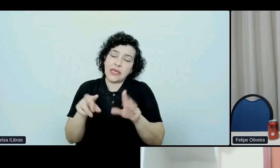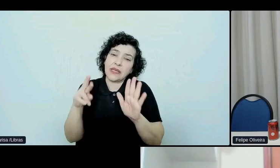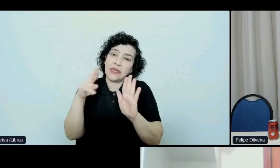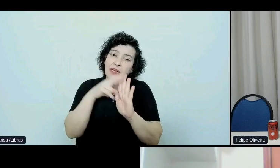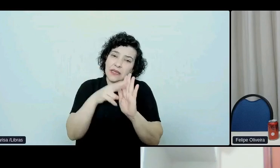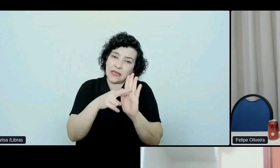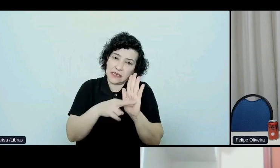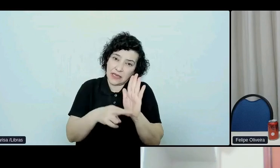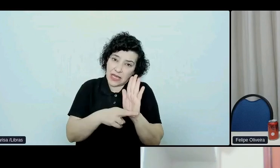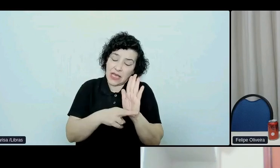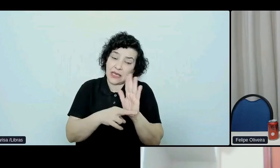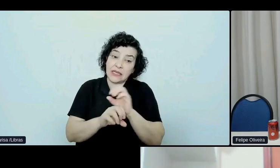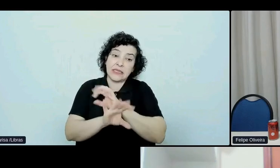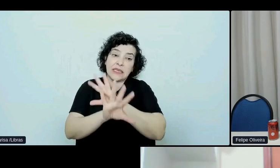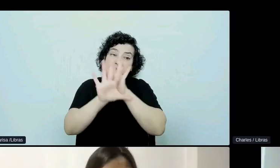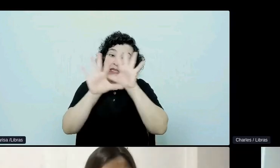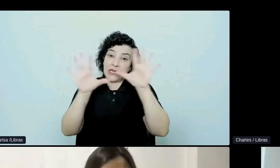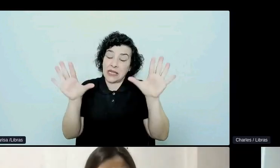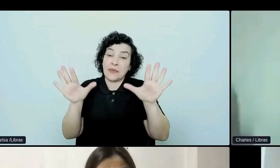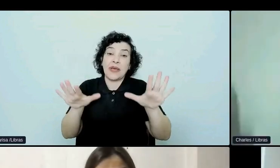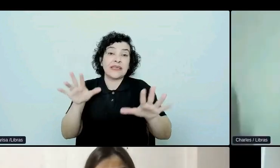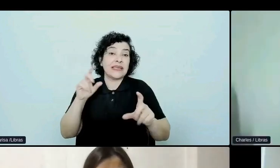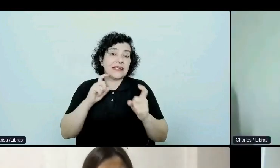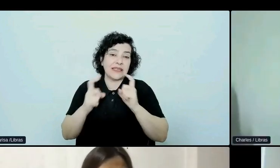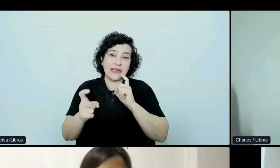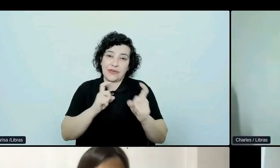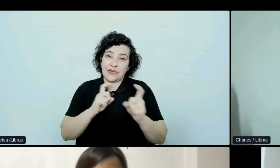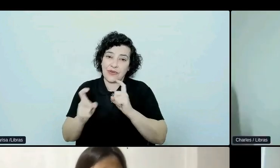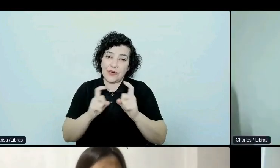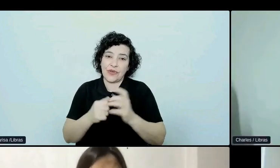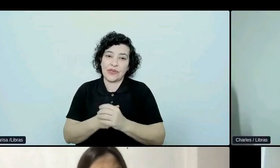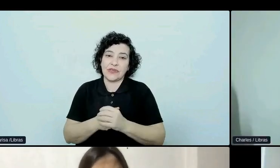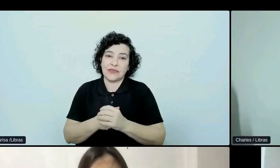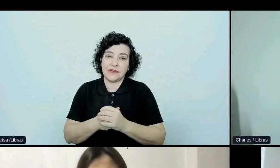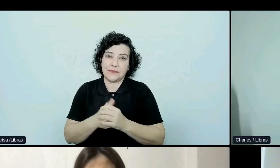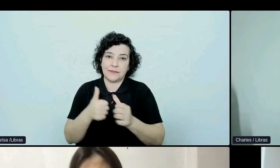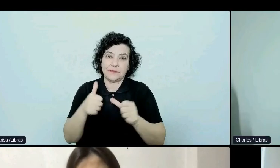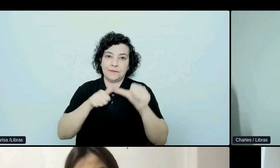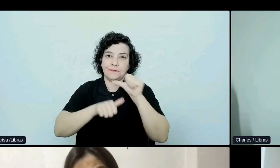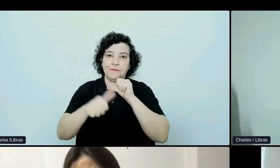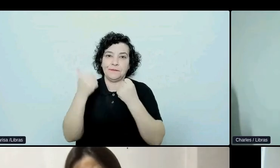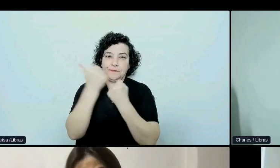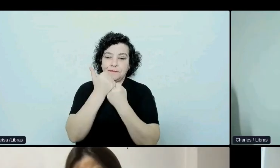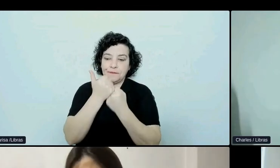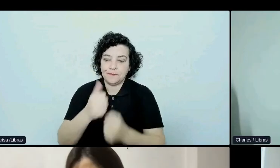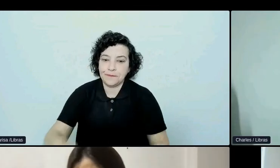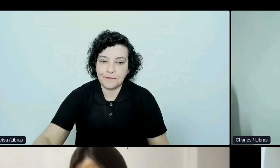reuniões, que as pessoas elas começam a se atropelar, elas começam a falar uma em cima da outra, muitas vezes.